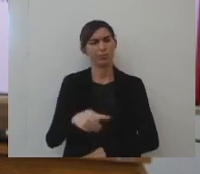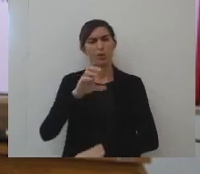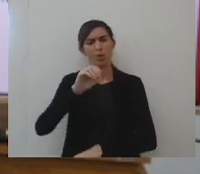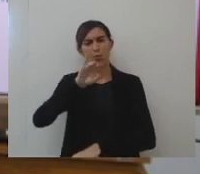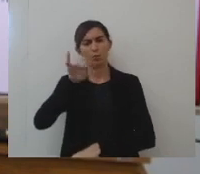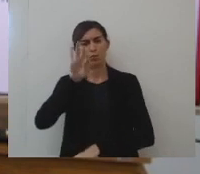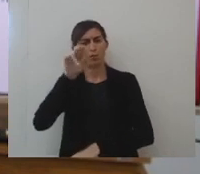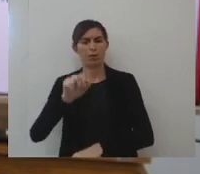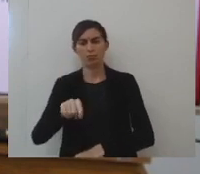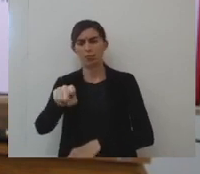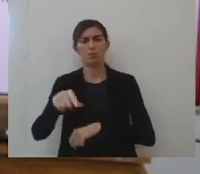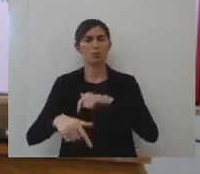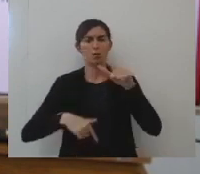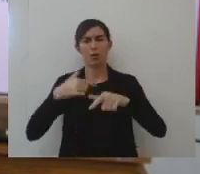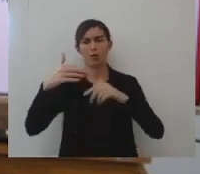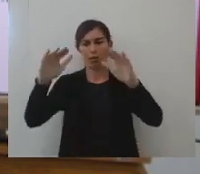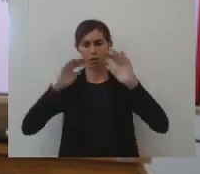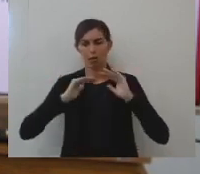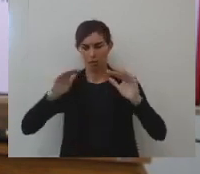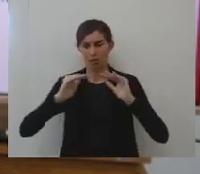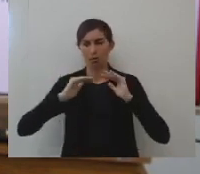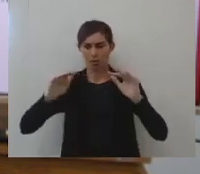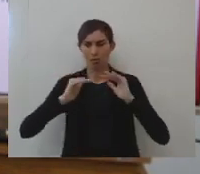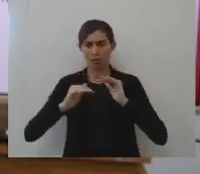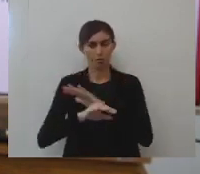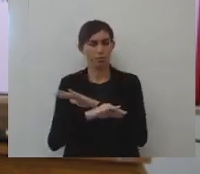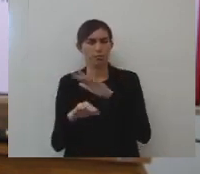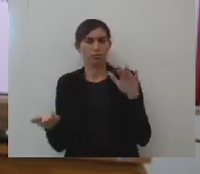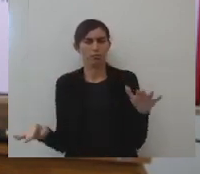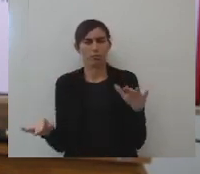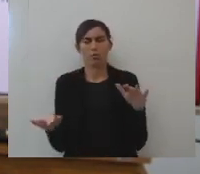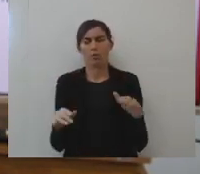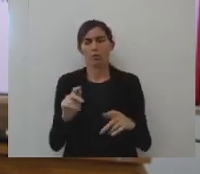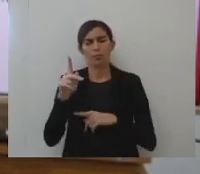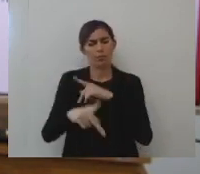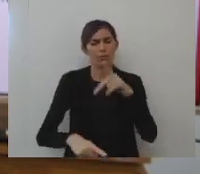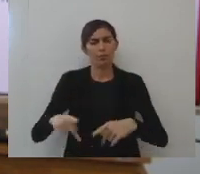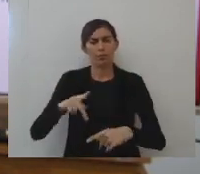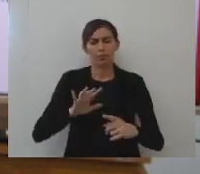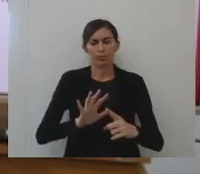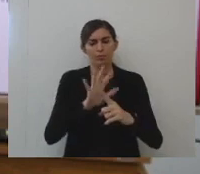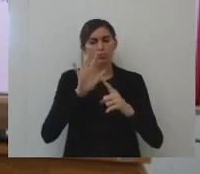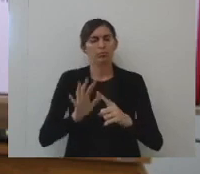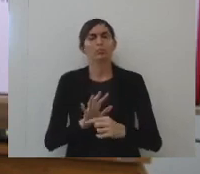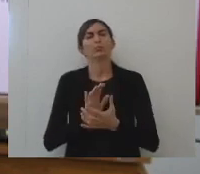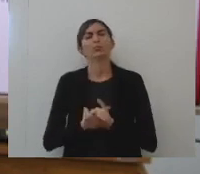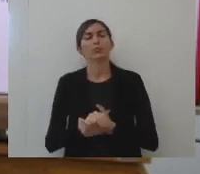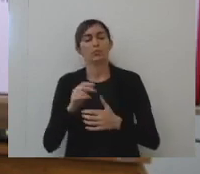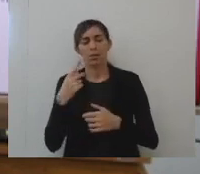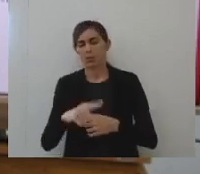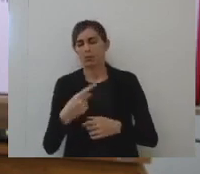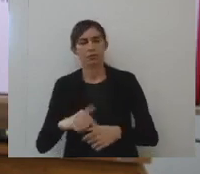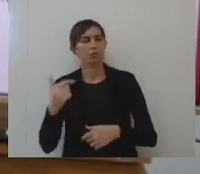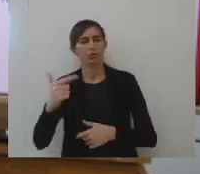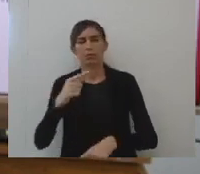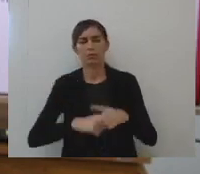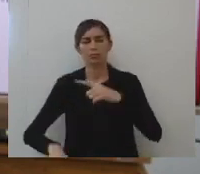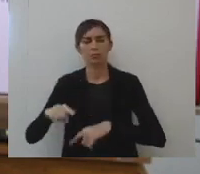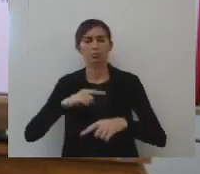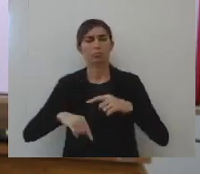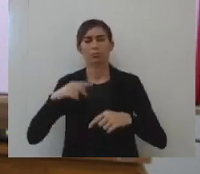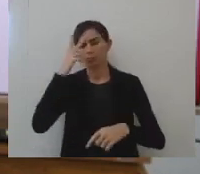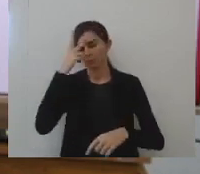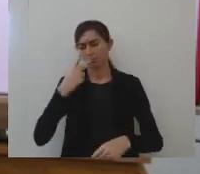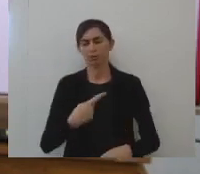certo? Ele está ali para servir a esse senhor, certo? Ele é um povo dominado, é uma pessoa dominada e que ele não tem controle nem sobre a